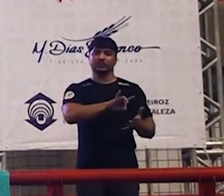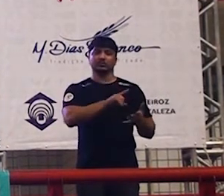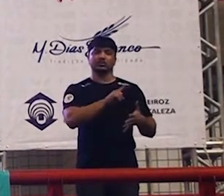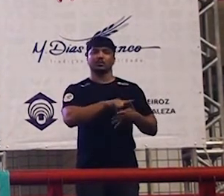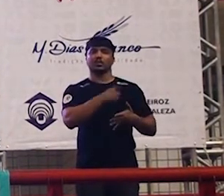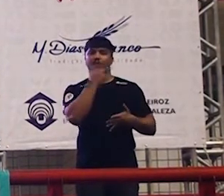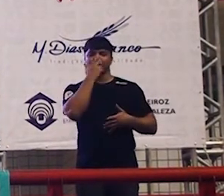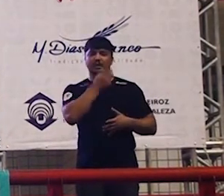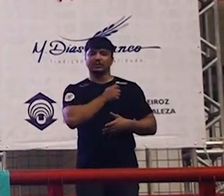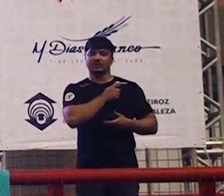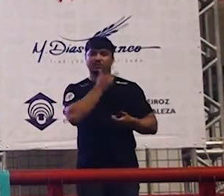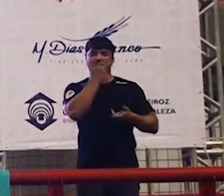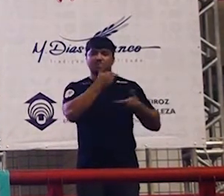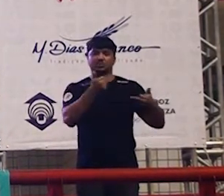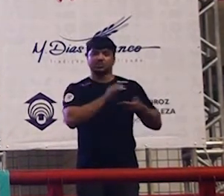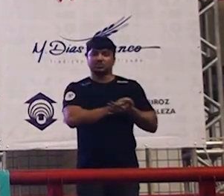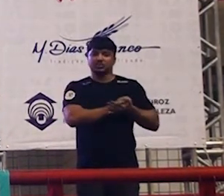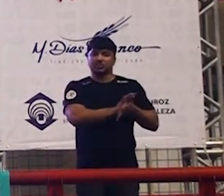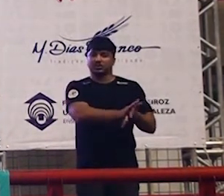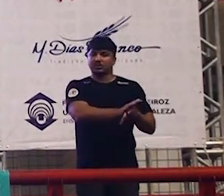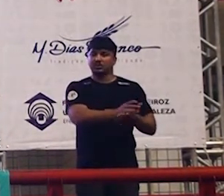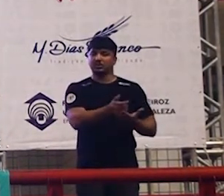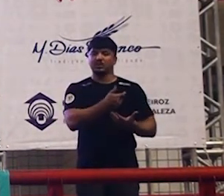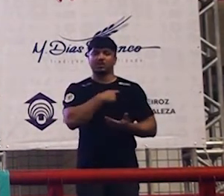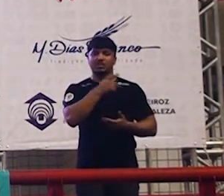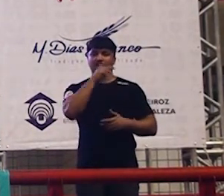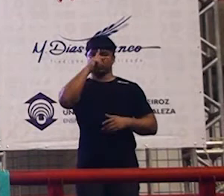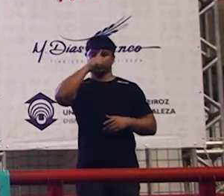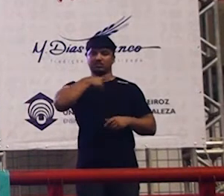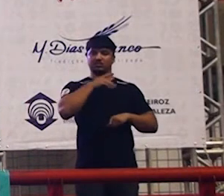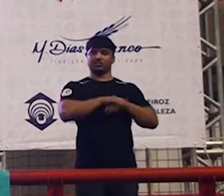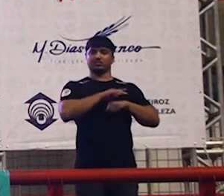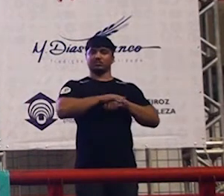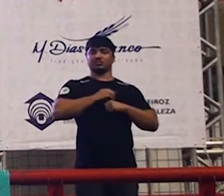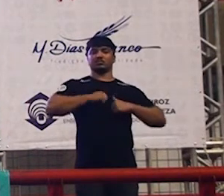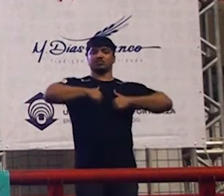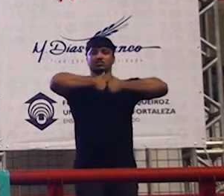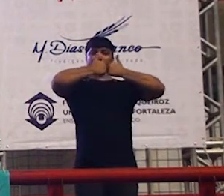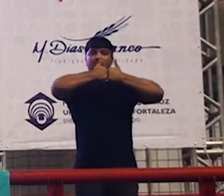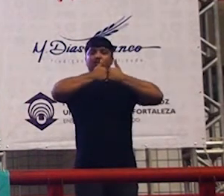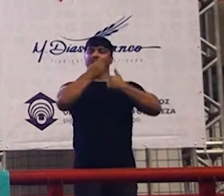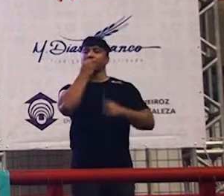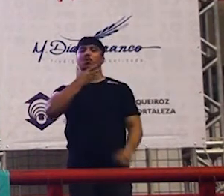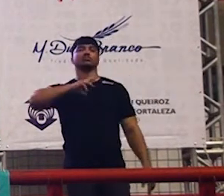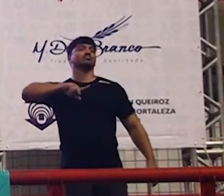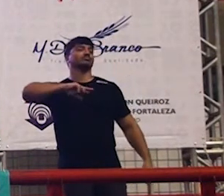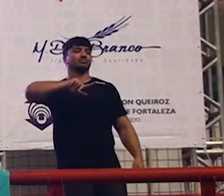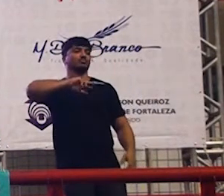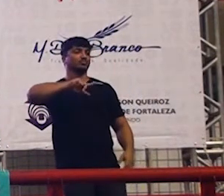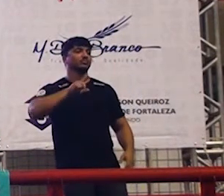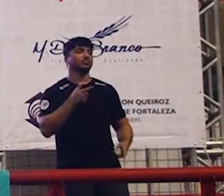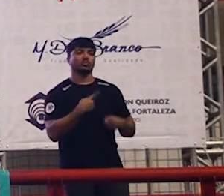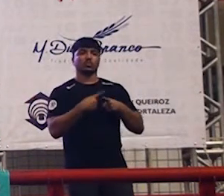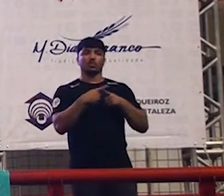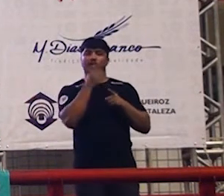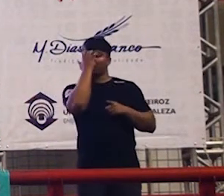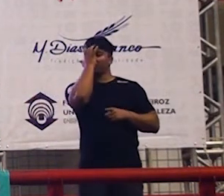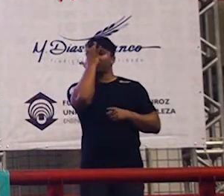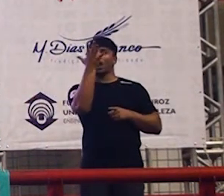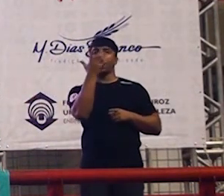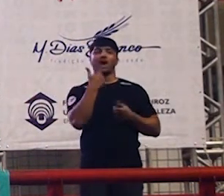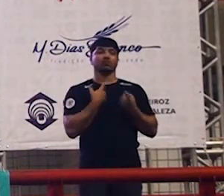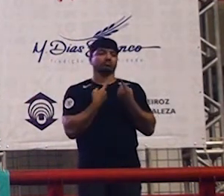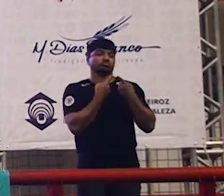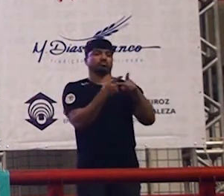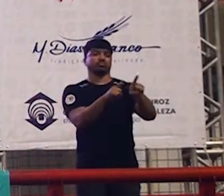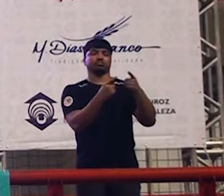é reacionarismo, é narcisismo. Nada de bom. Porque é muito fácil você